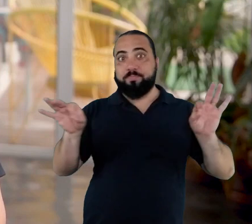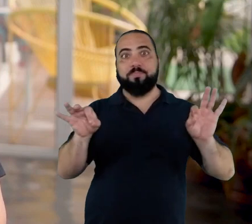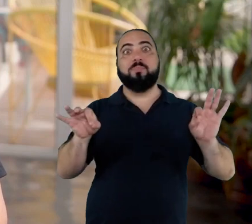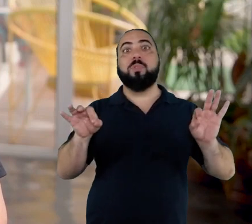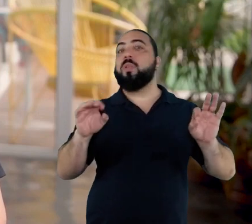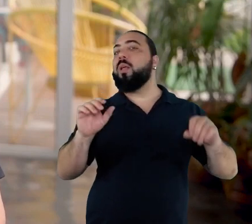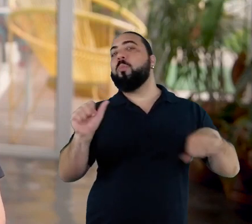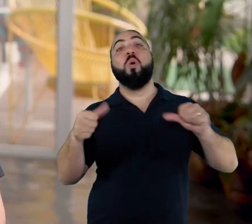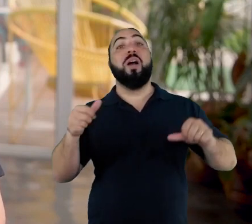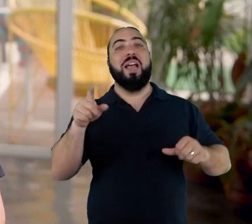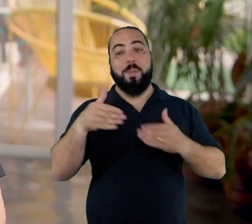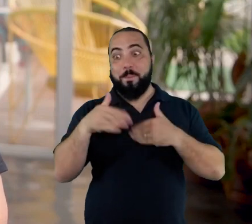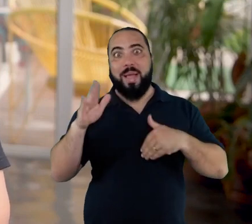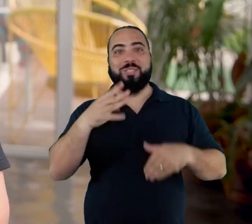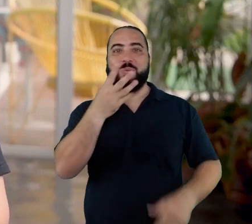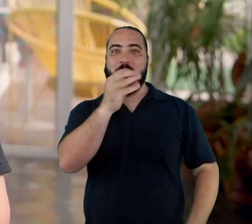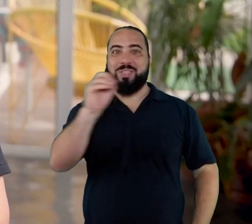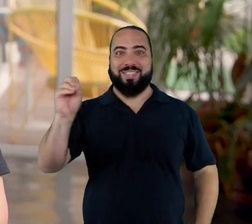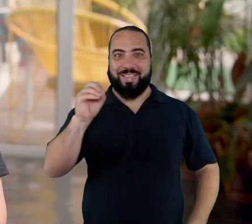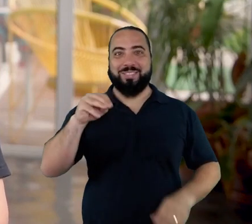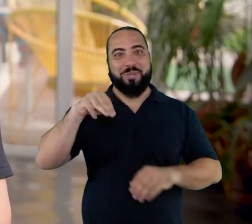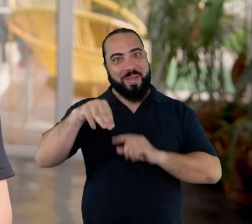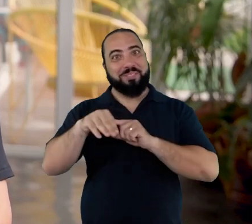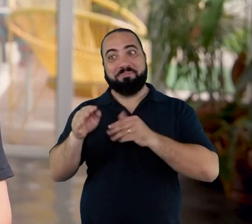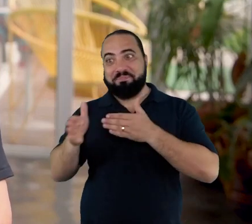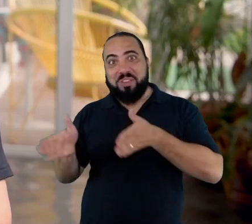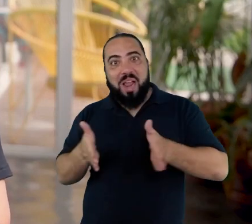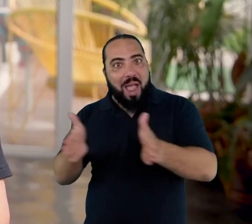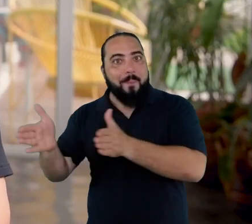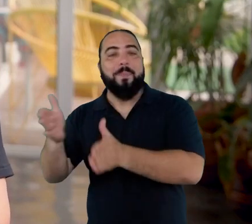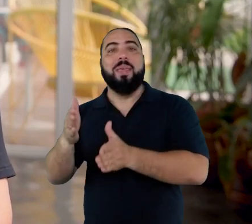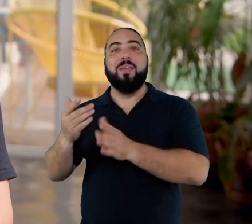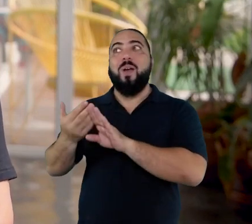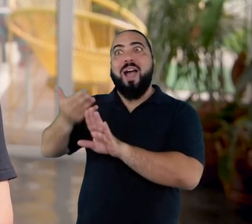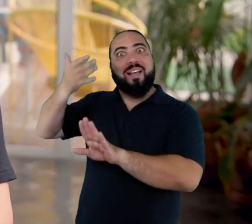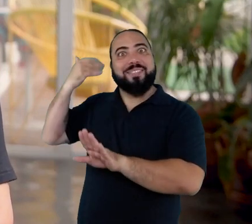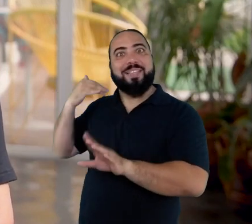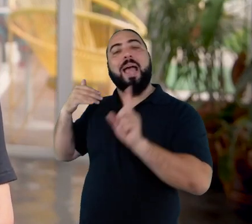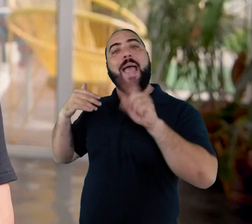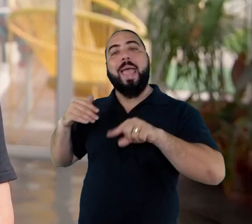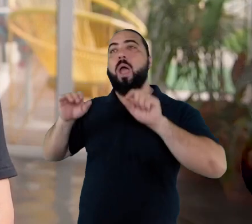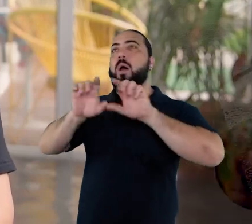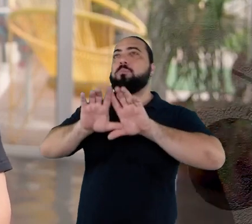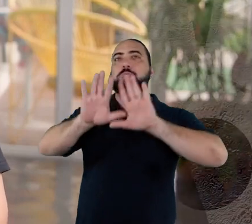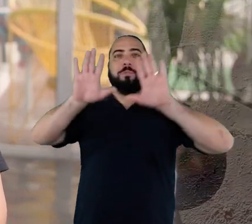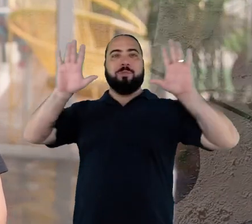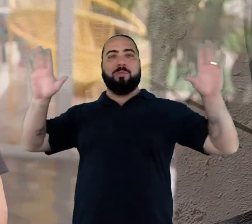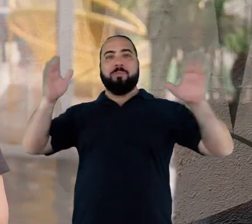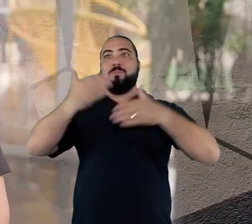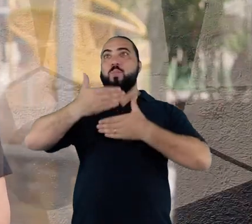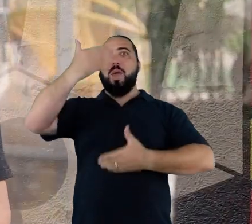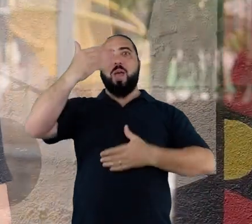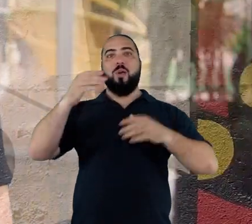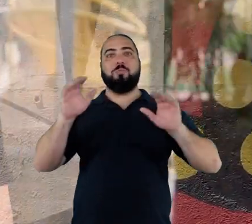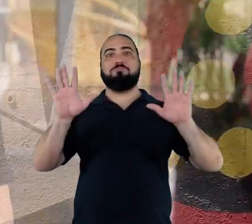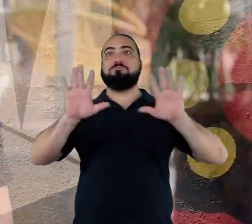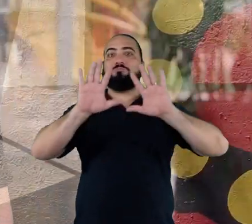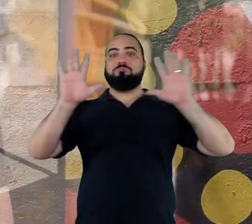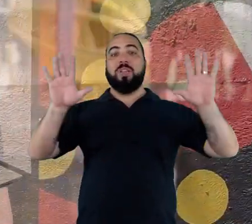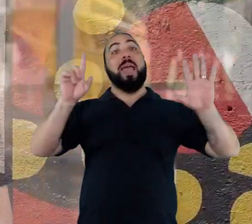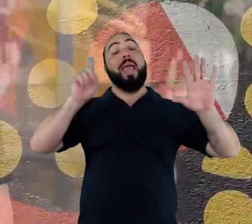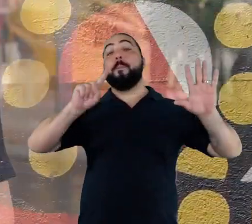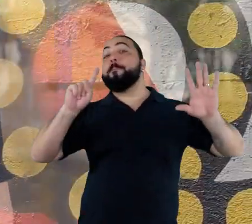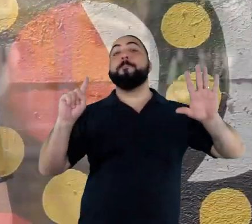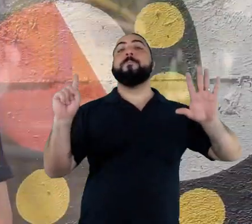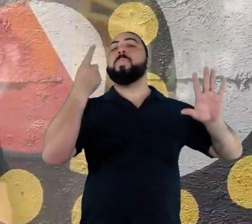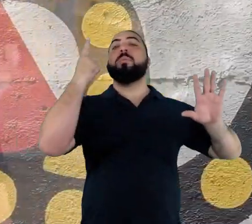mais de 400 metros. Daí o nosso caminho ancestral, além dele ser um mural, ele virou a primeira